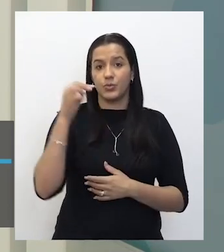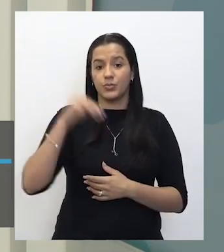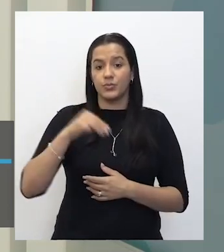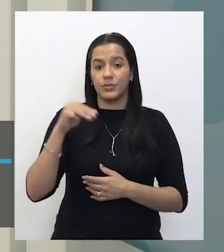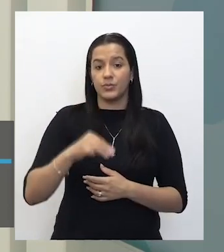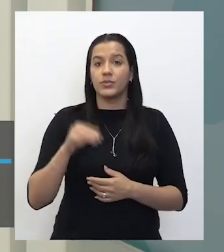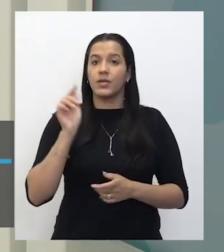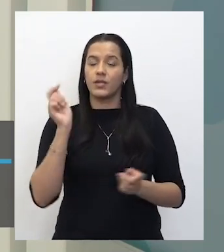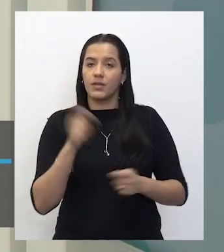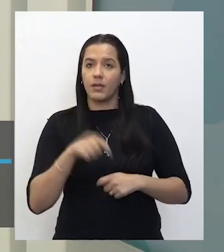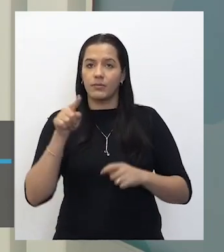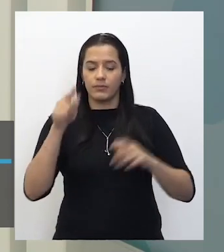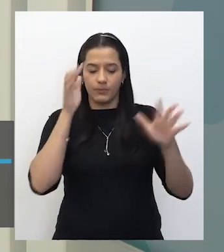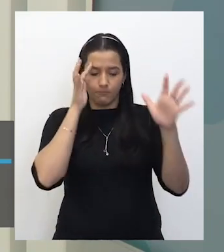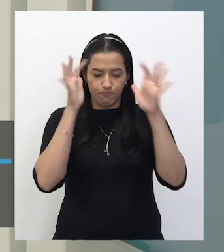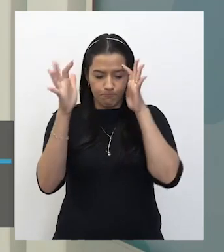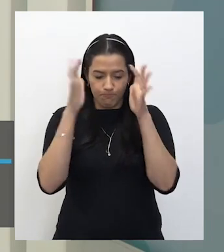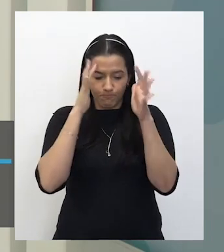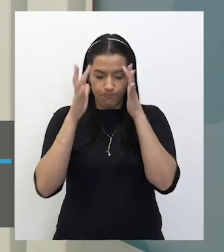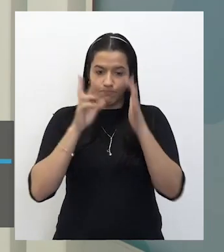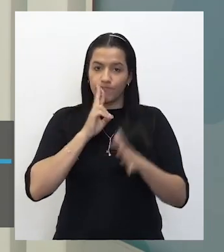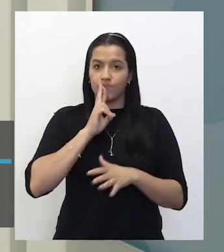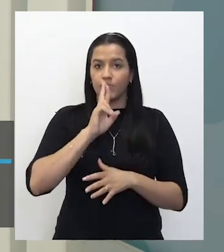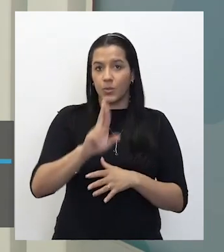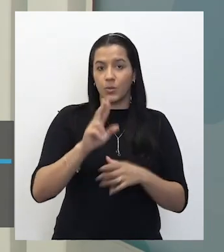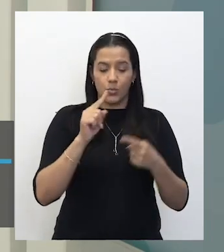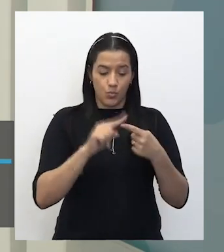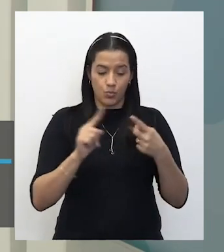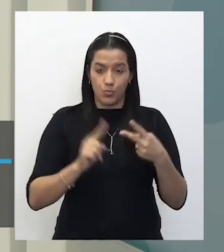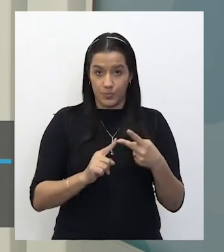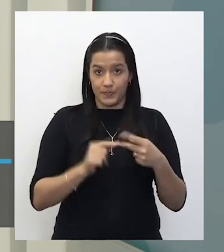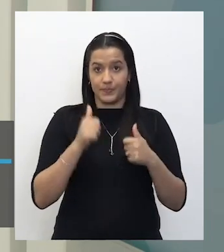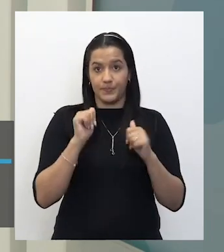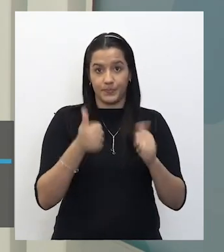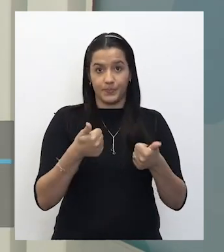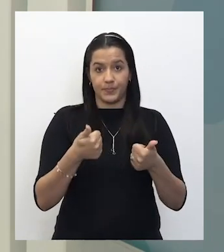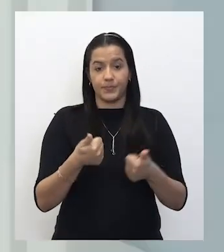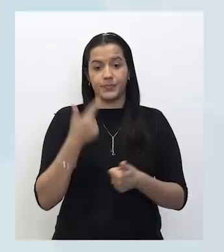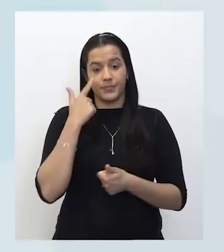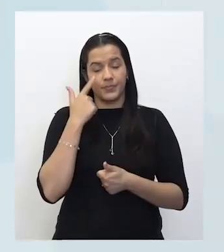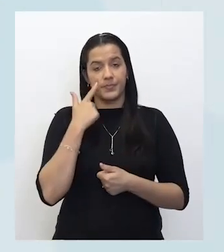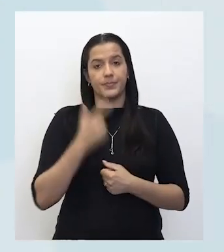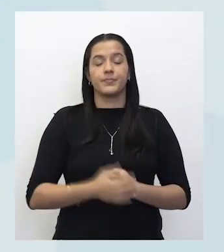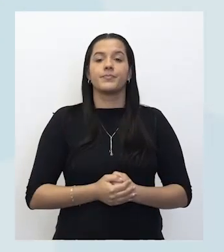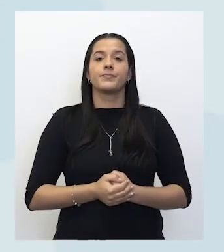porque aí vocês se concentram em responder uma de cada vez, tudo bem? Então, vamos lá.